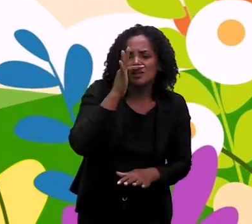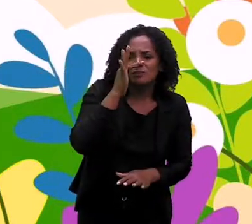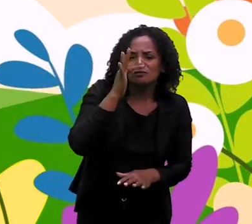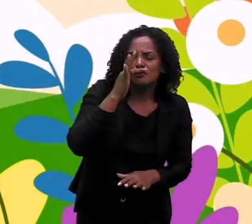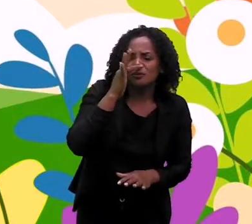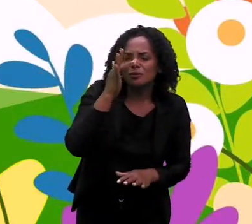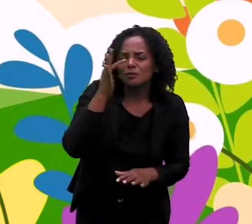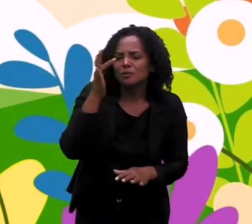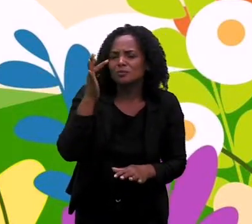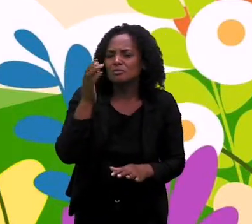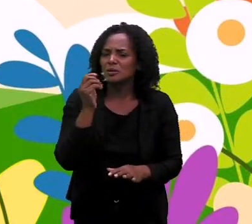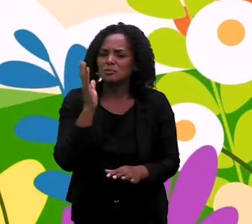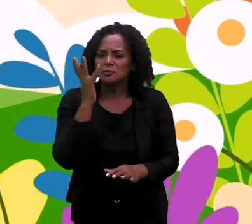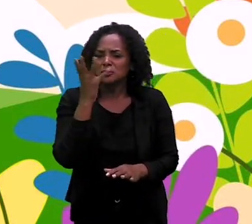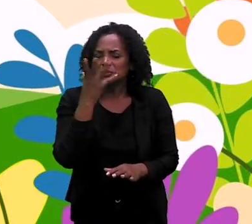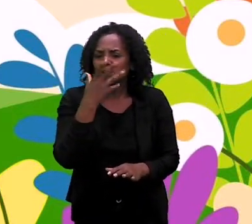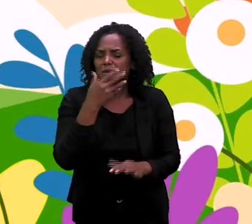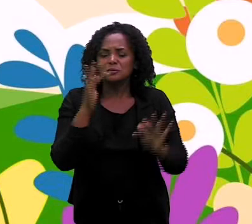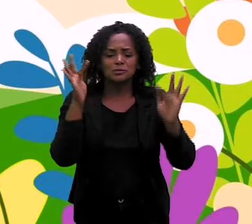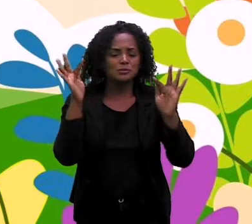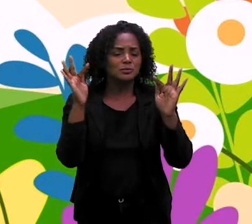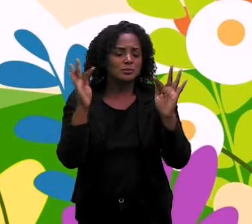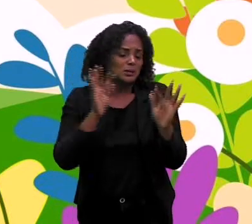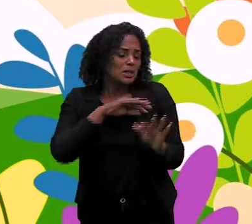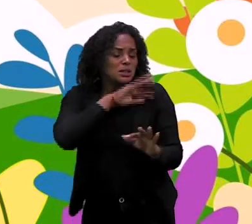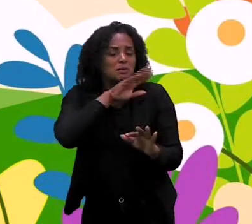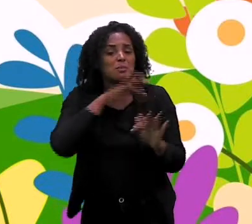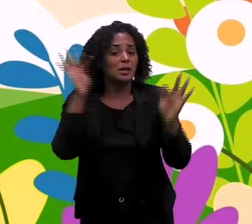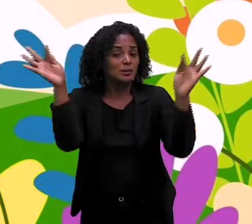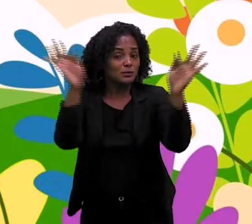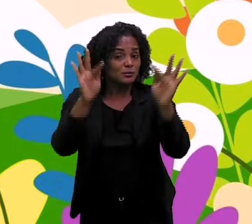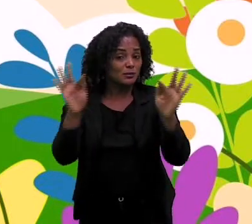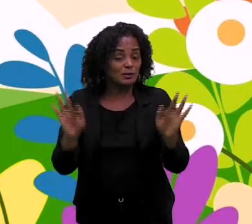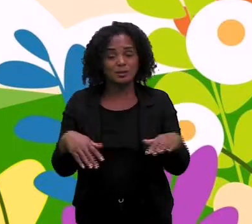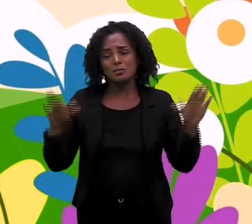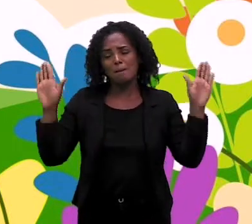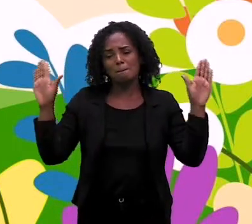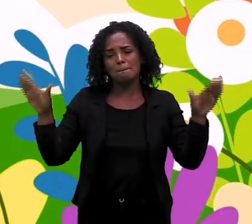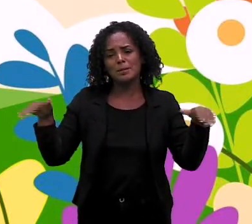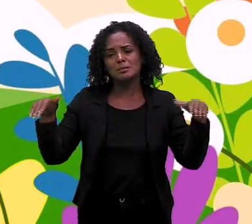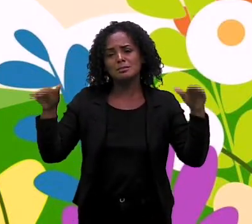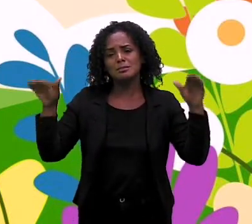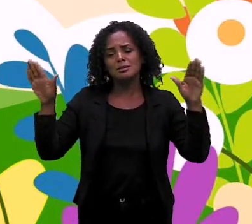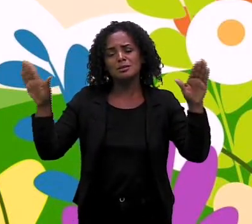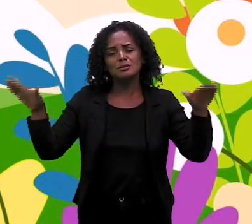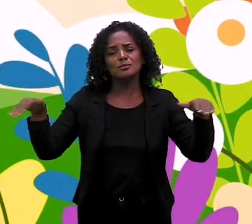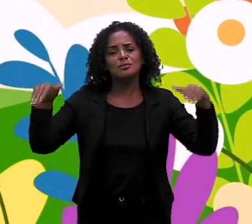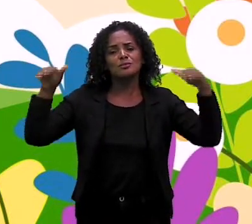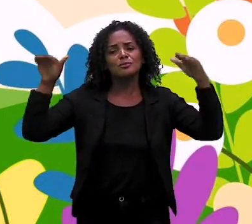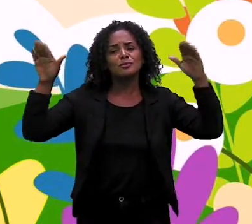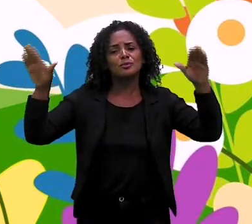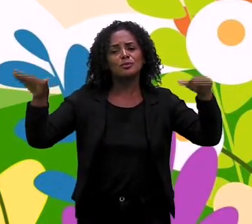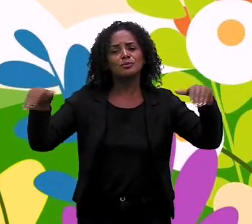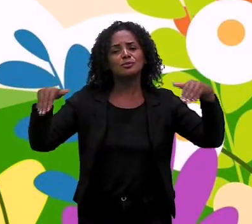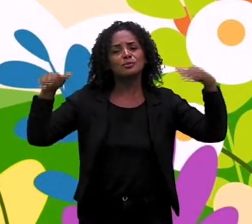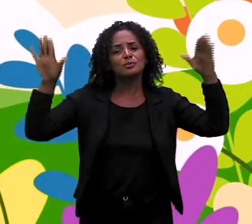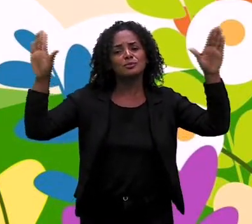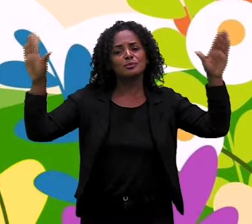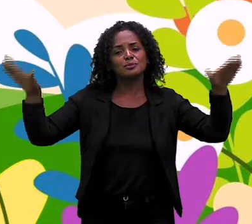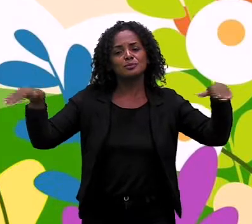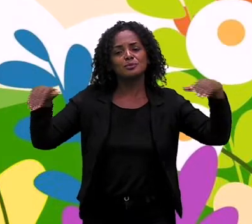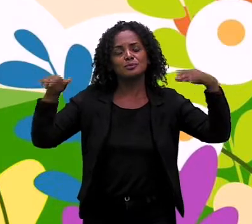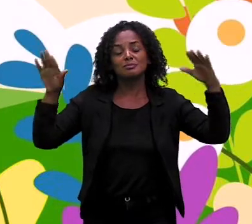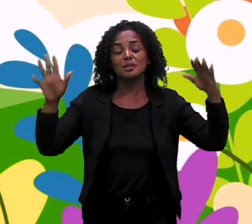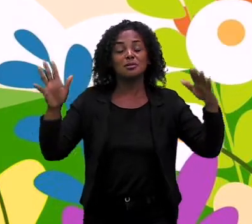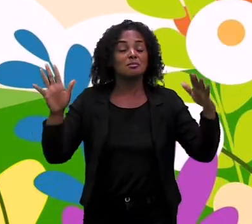os animais ficam felizes, os pássaros voam pelo céu afora. É